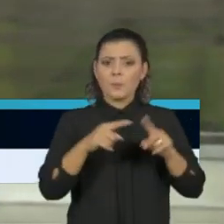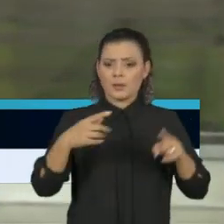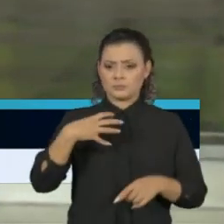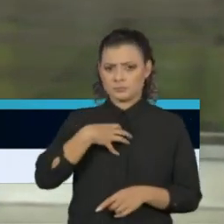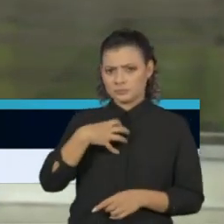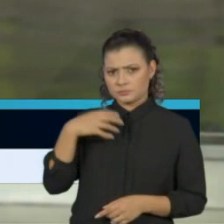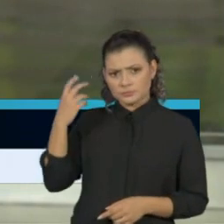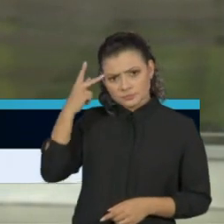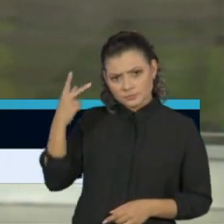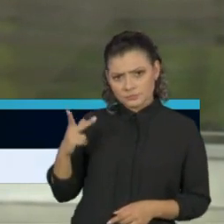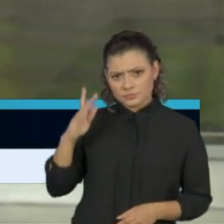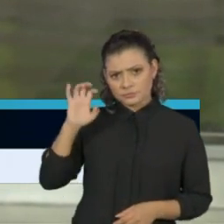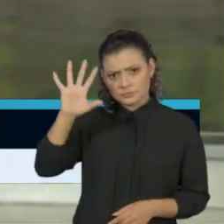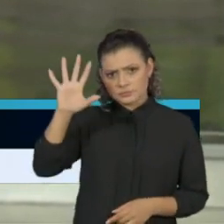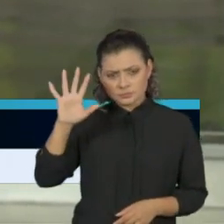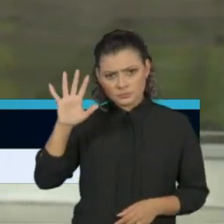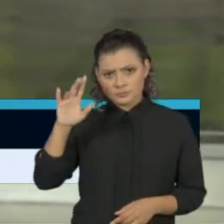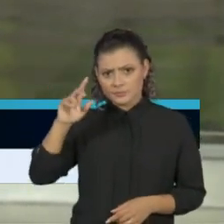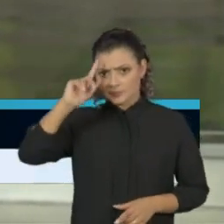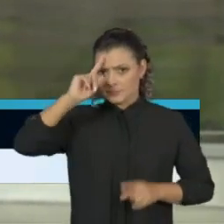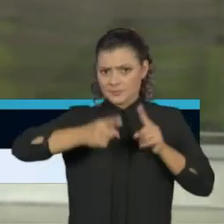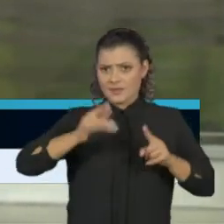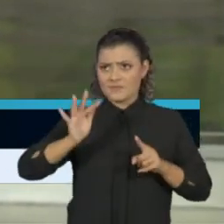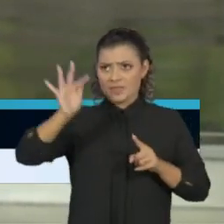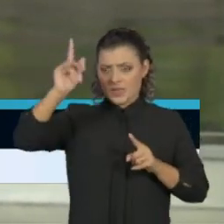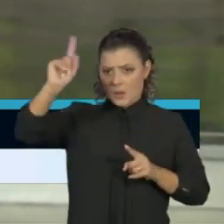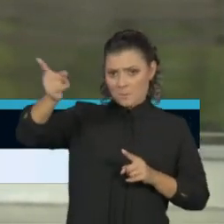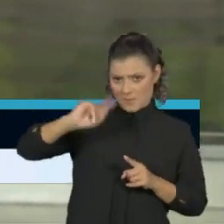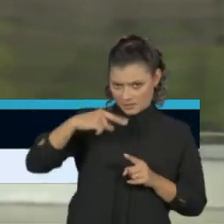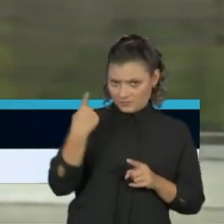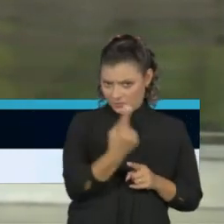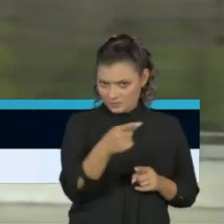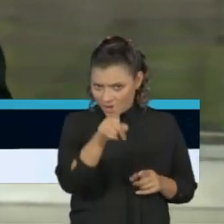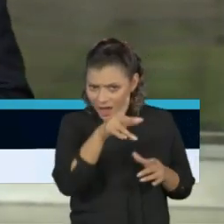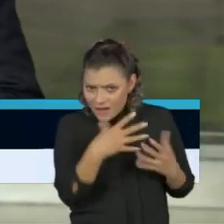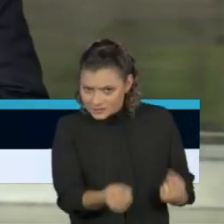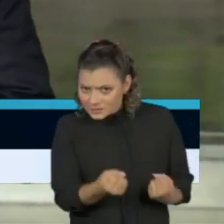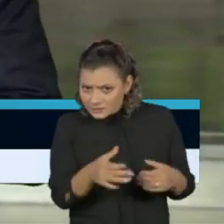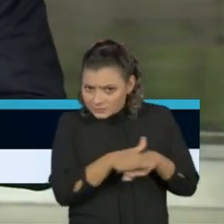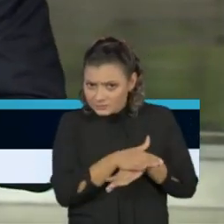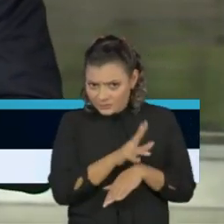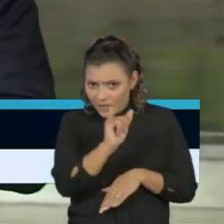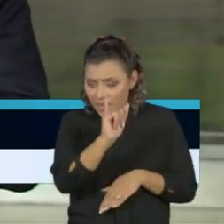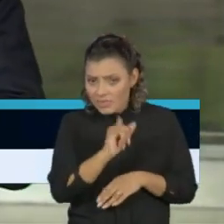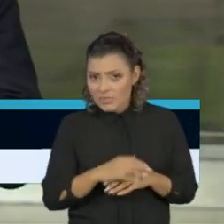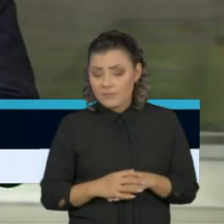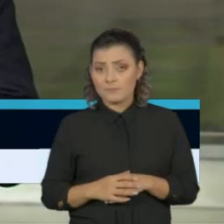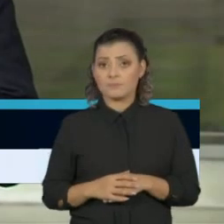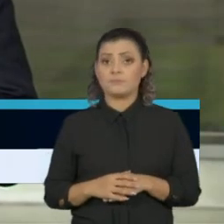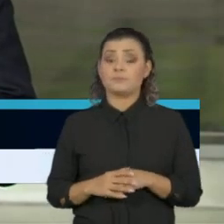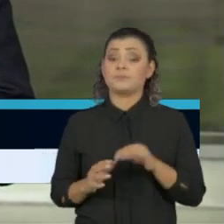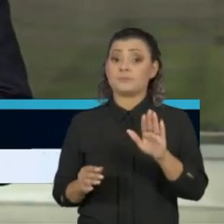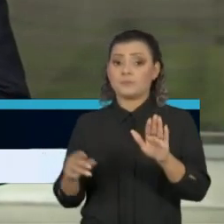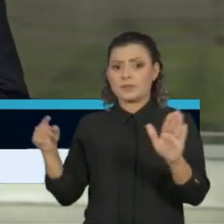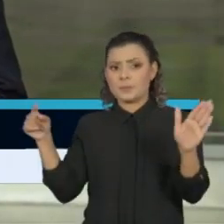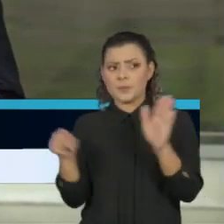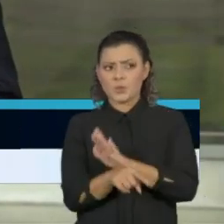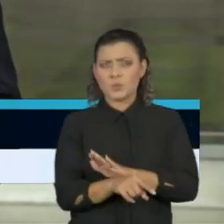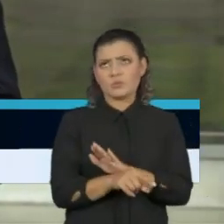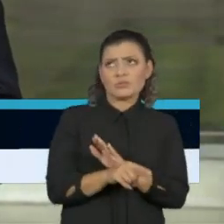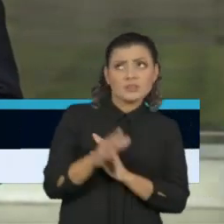Paulo diante de uma posição que pode vir da esfera federal, né? Bem, se eu compreendi bem a sua